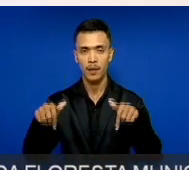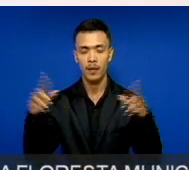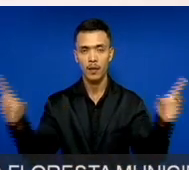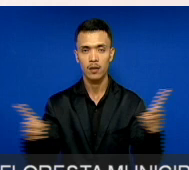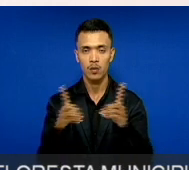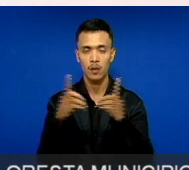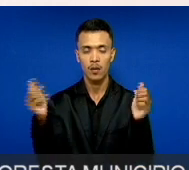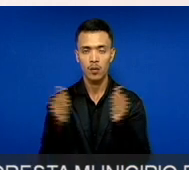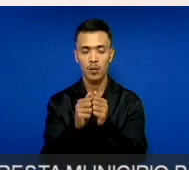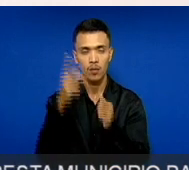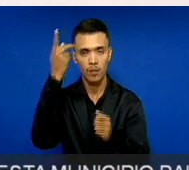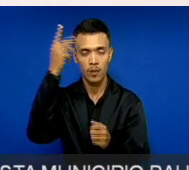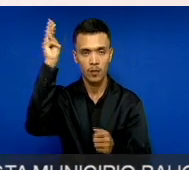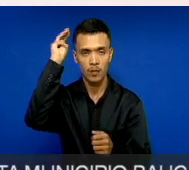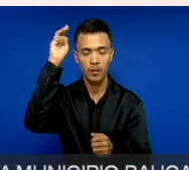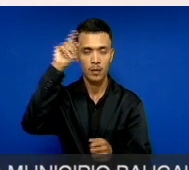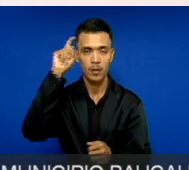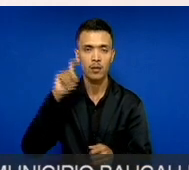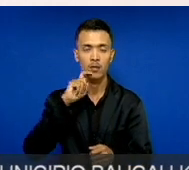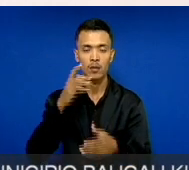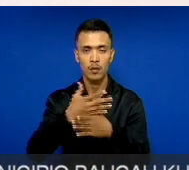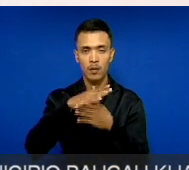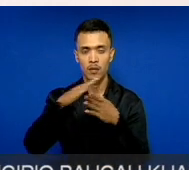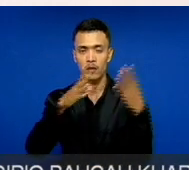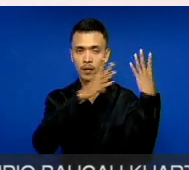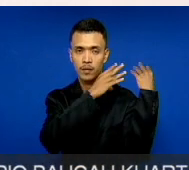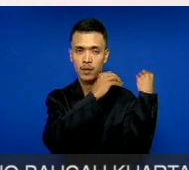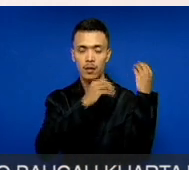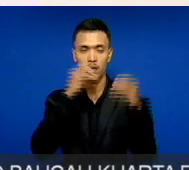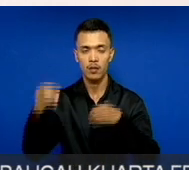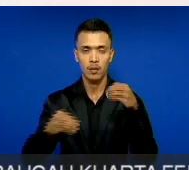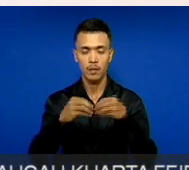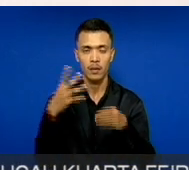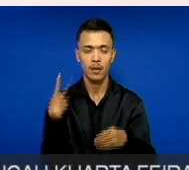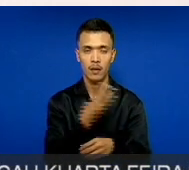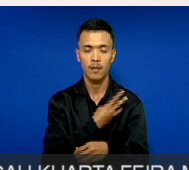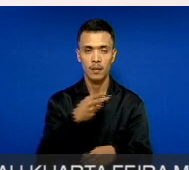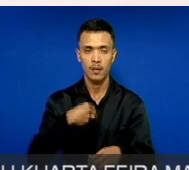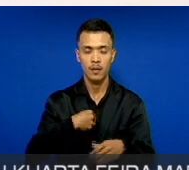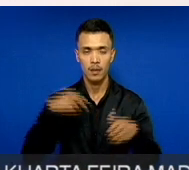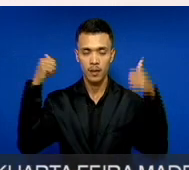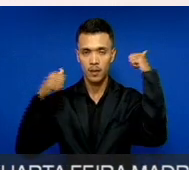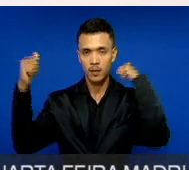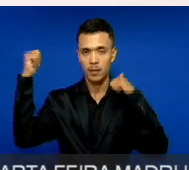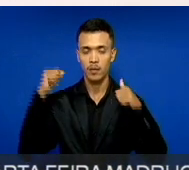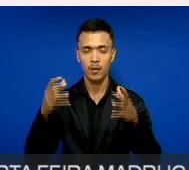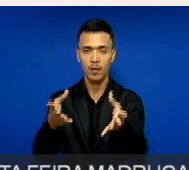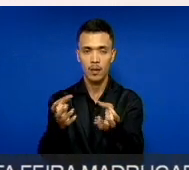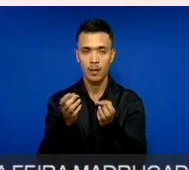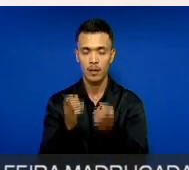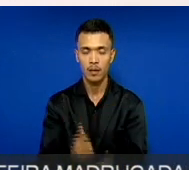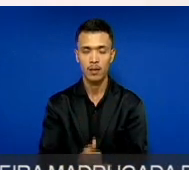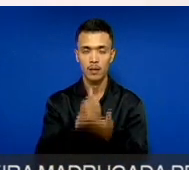Premier Ministro Kairala Sanana Guzmão, horrifying experiência konaba aminia atividade sira no amia karak atu apoio